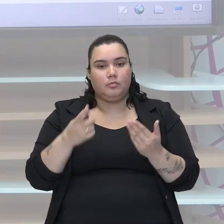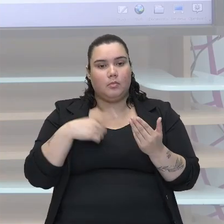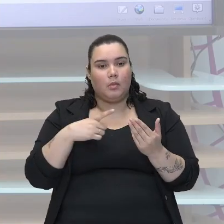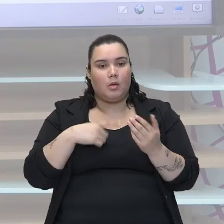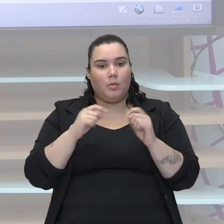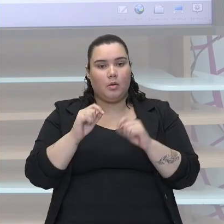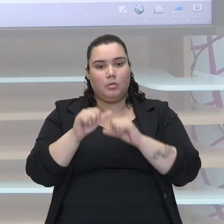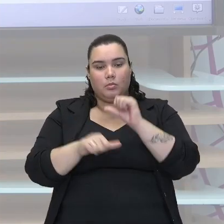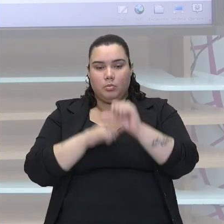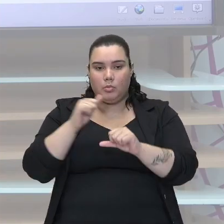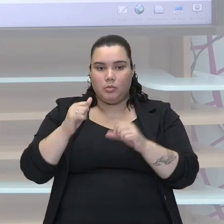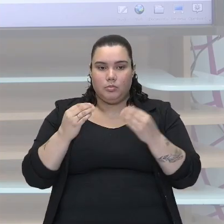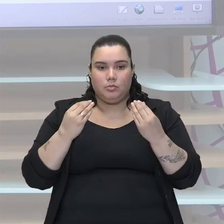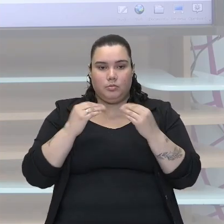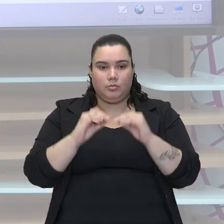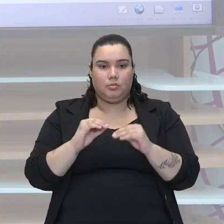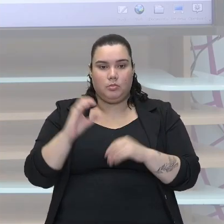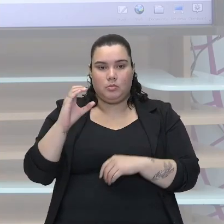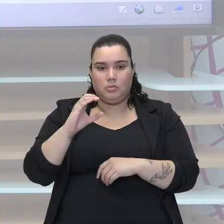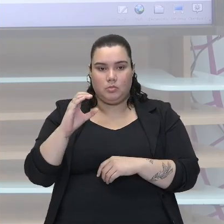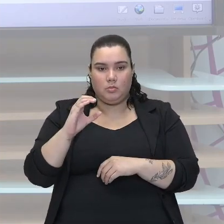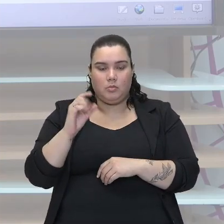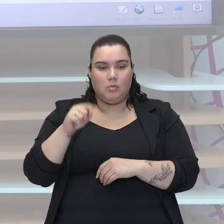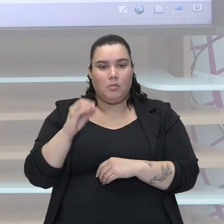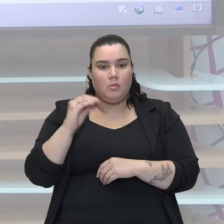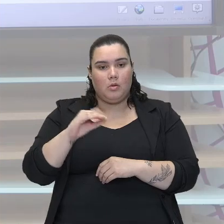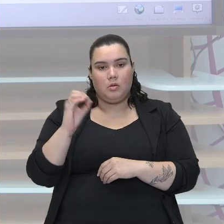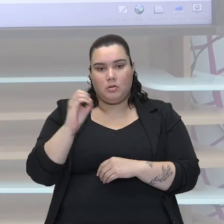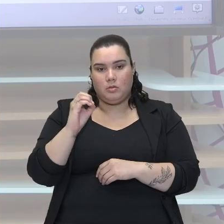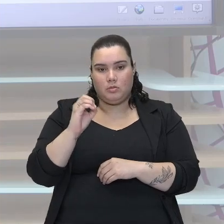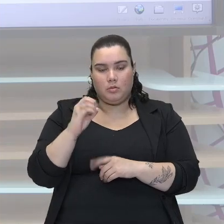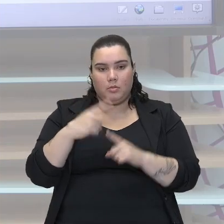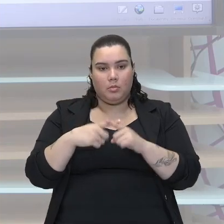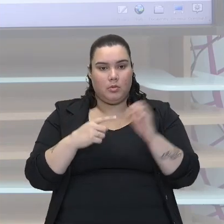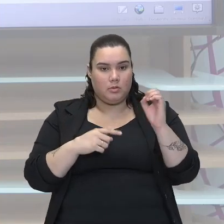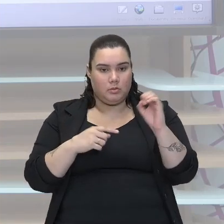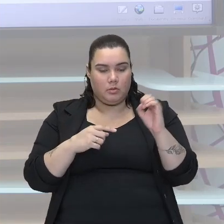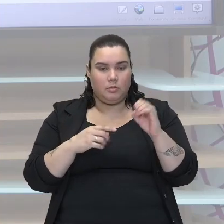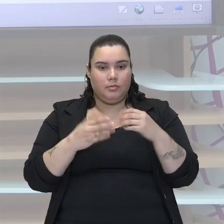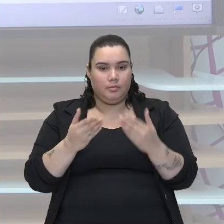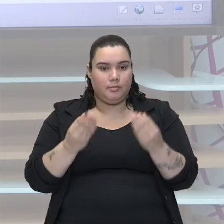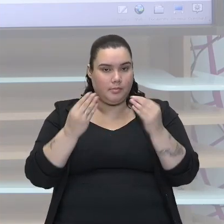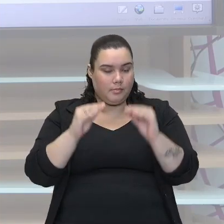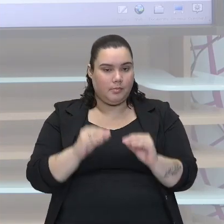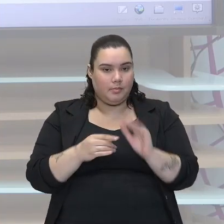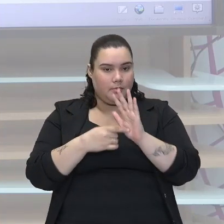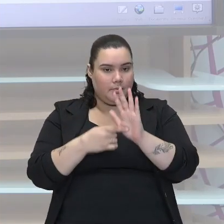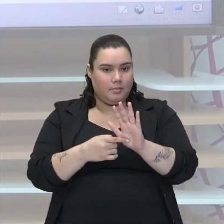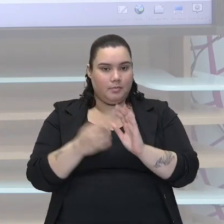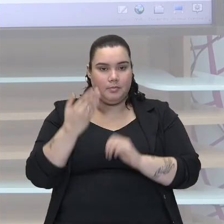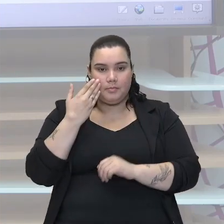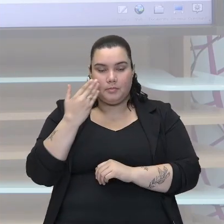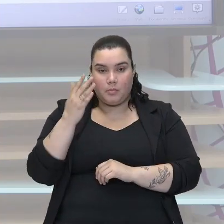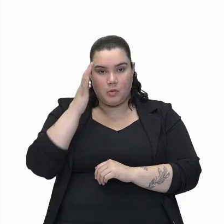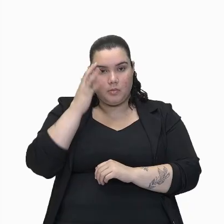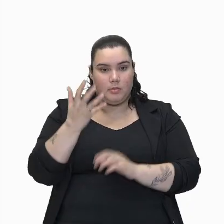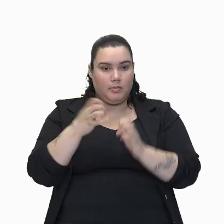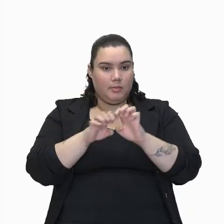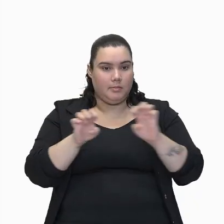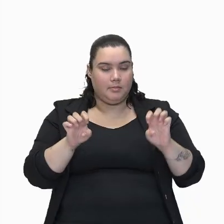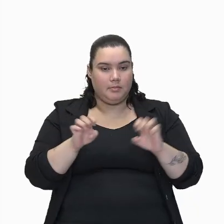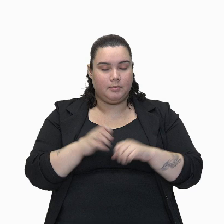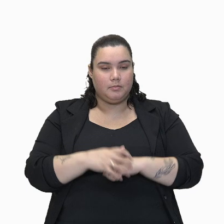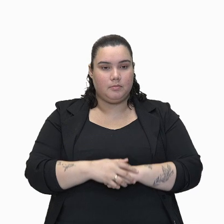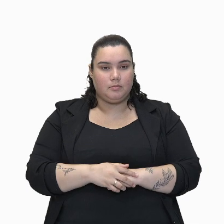faz substituir o c por zero, já que esse valor é zero. E é o que a gente vai fazer agora para resolver essa equação.